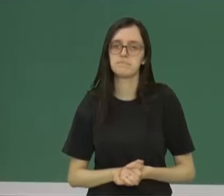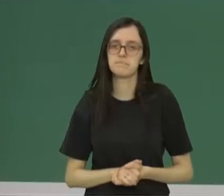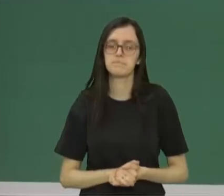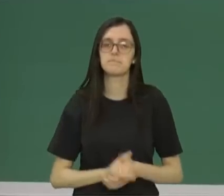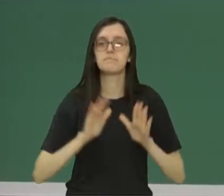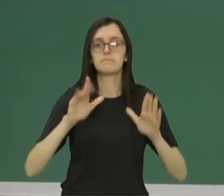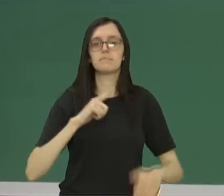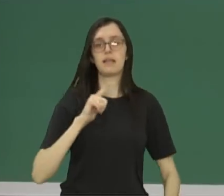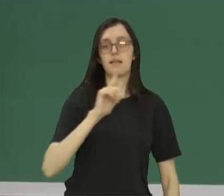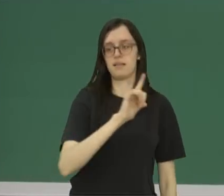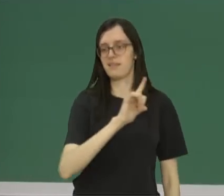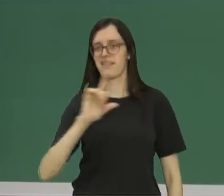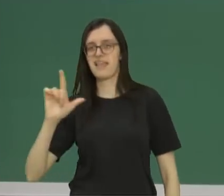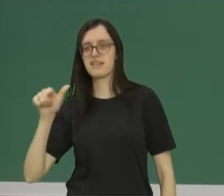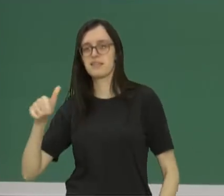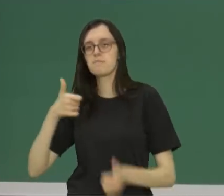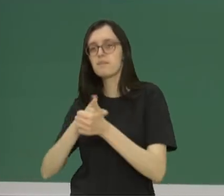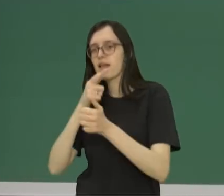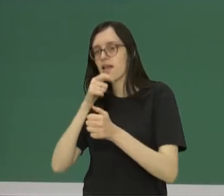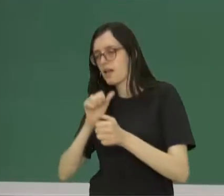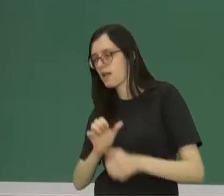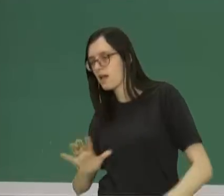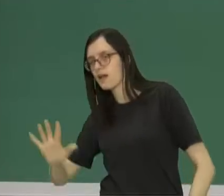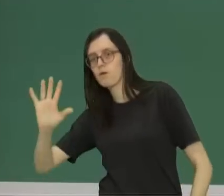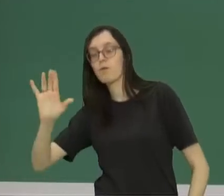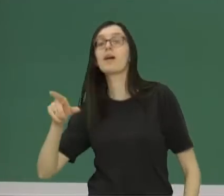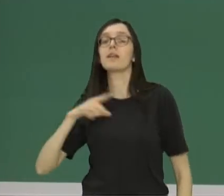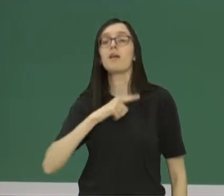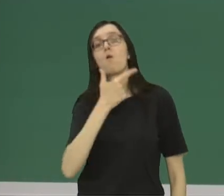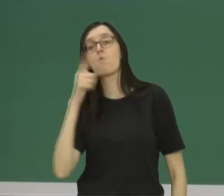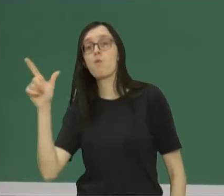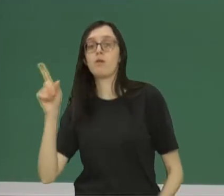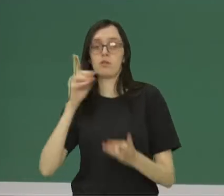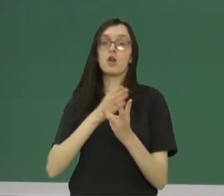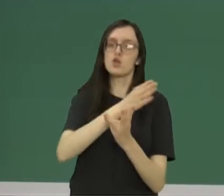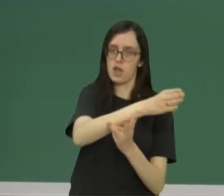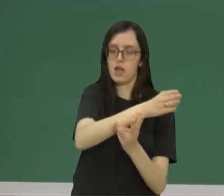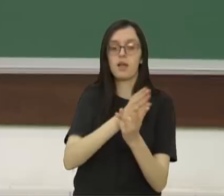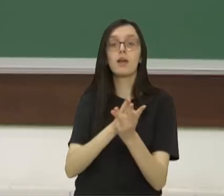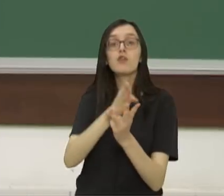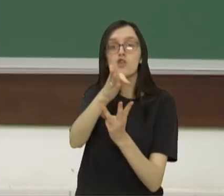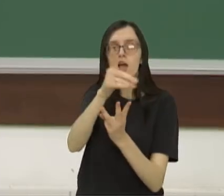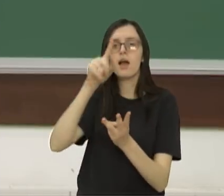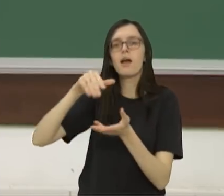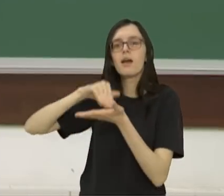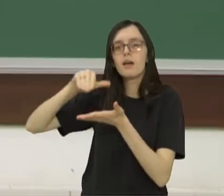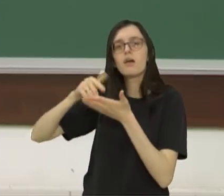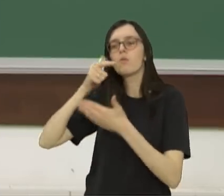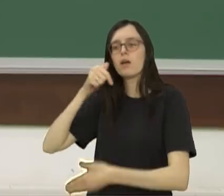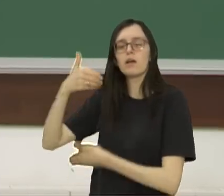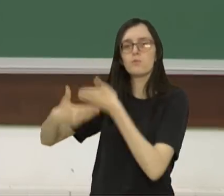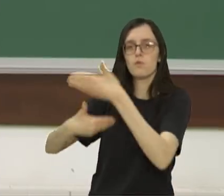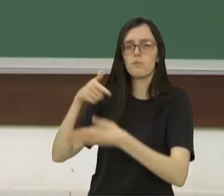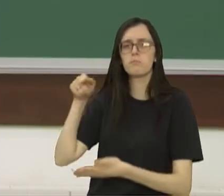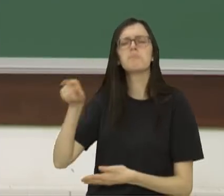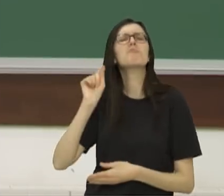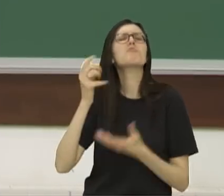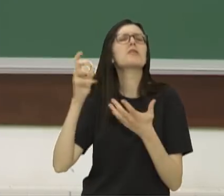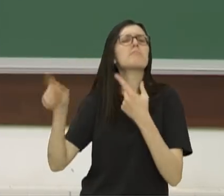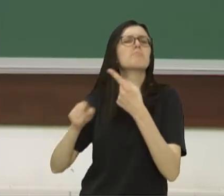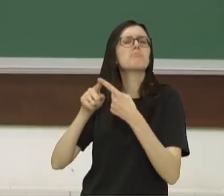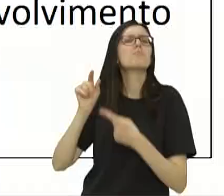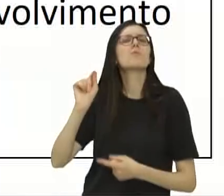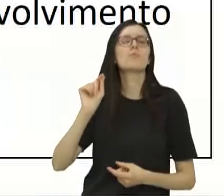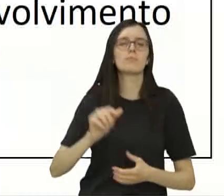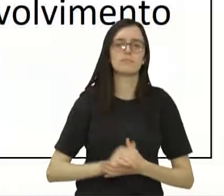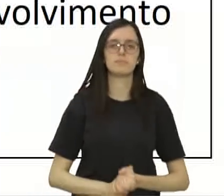No litoral, o litoral seria uma segunda frente de atuação dessa secretaria para o desenvolvimento. O que eles querem fazer